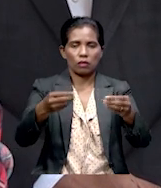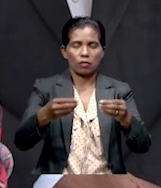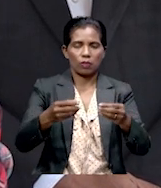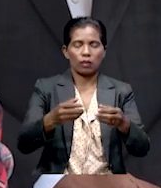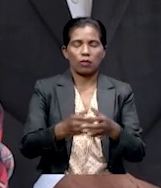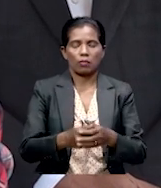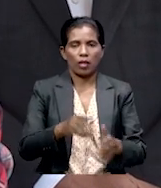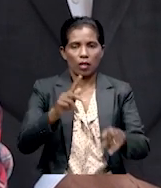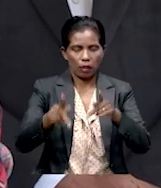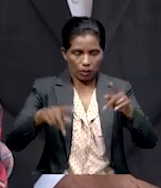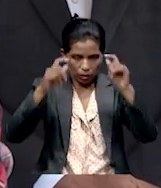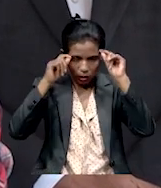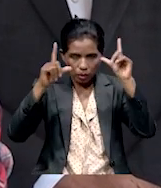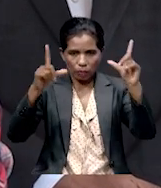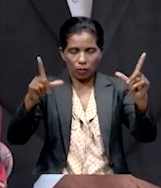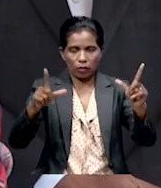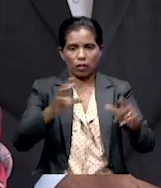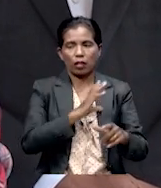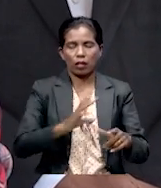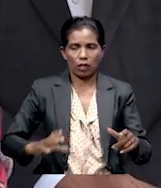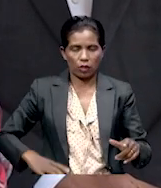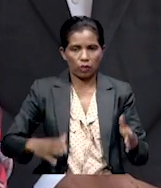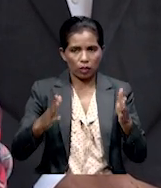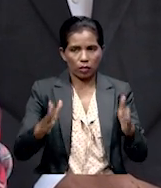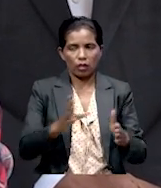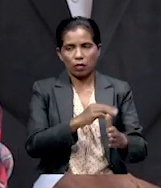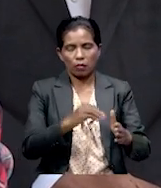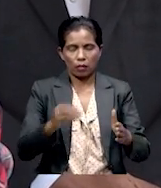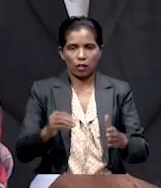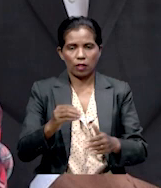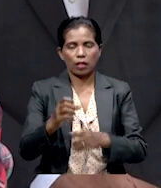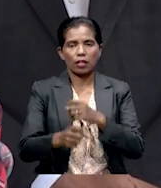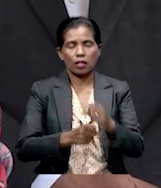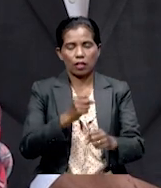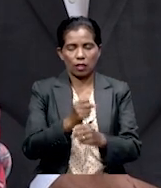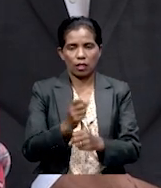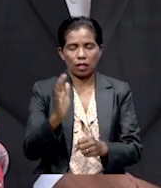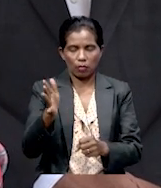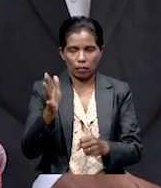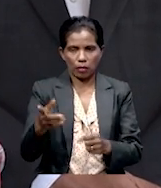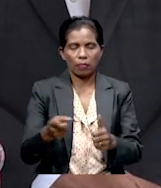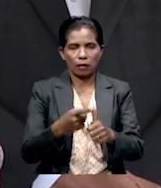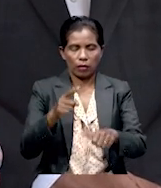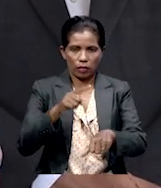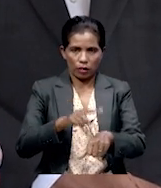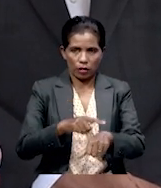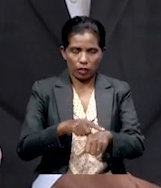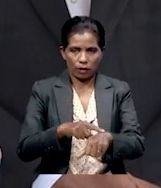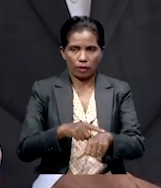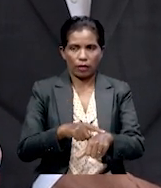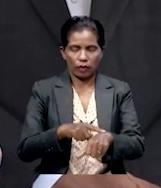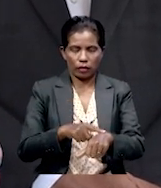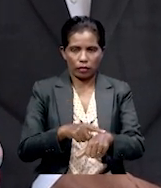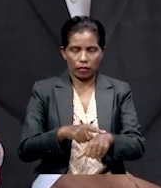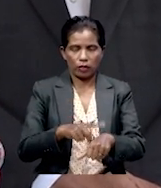liliu católica wansira tamba depois de 500 anos católica tamba e Timor foi a primeira vez